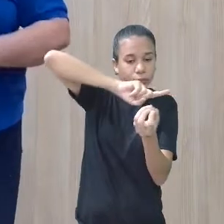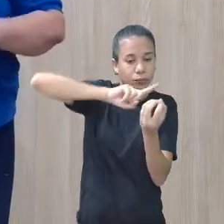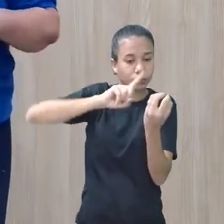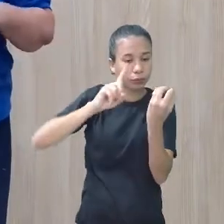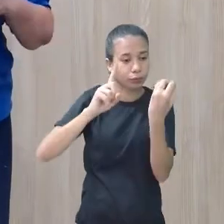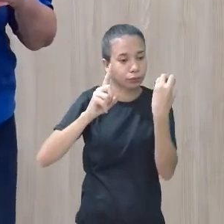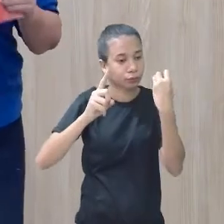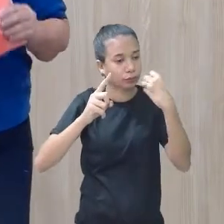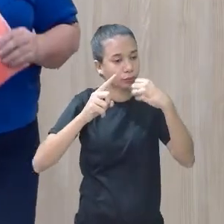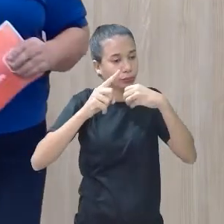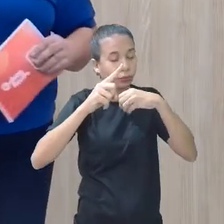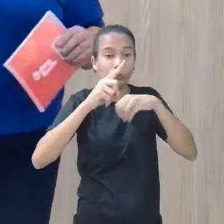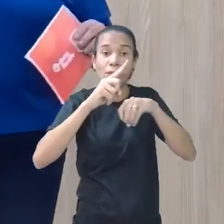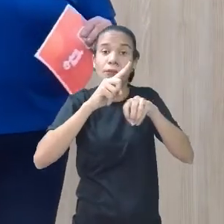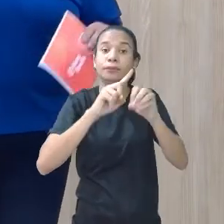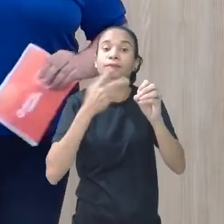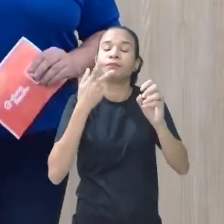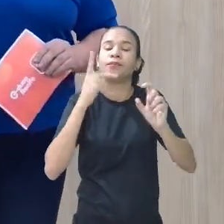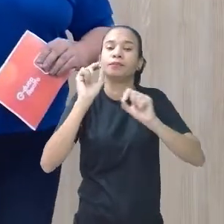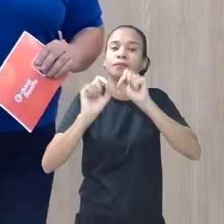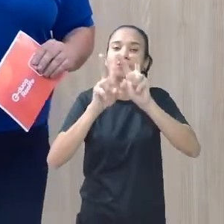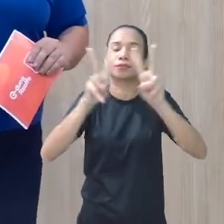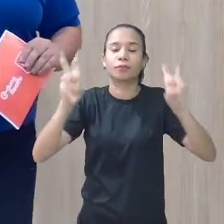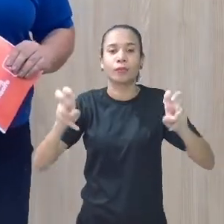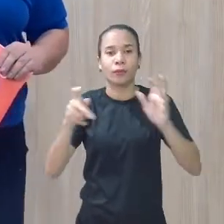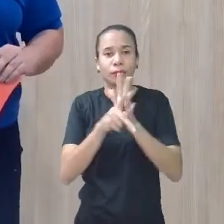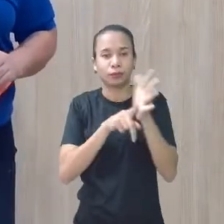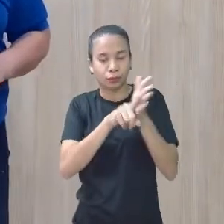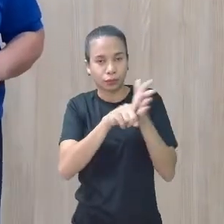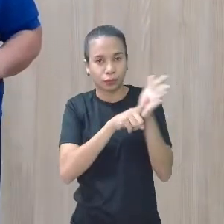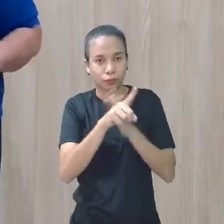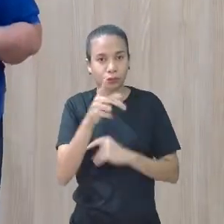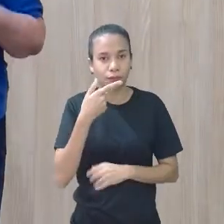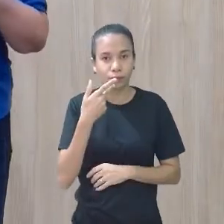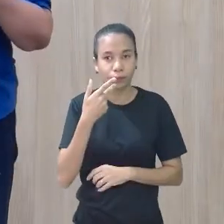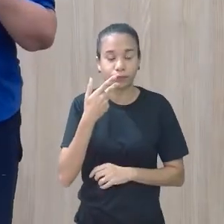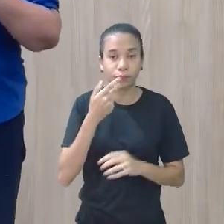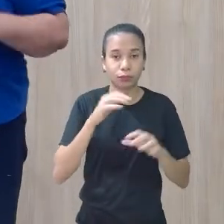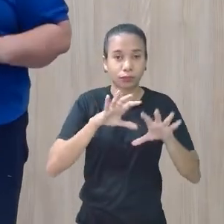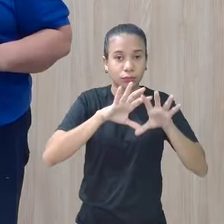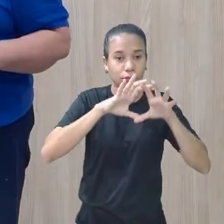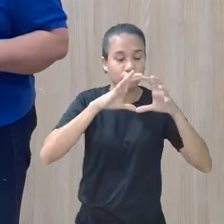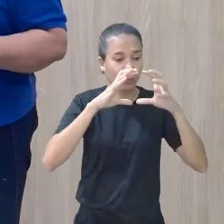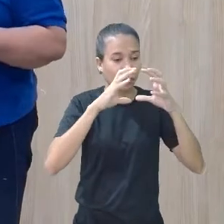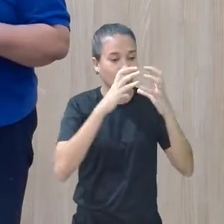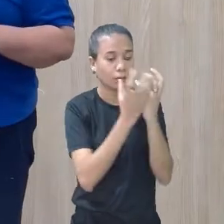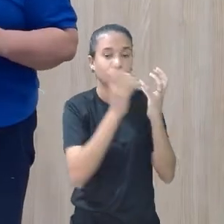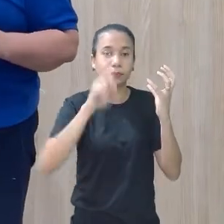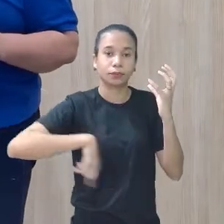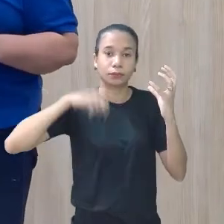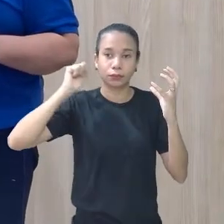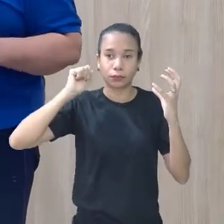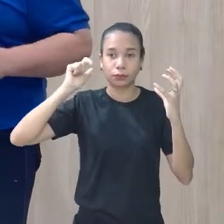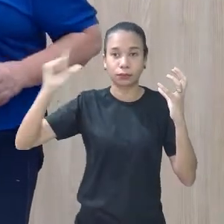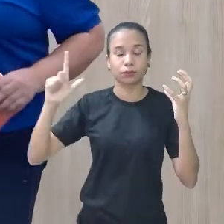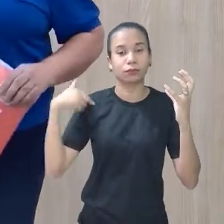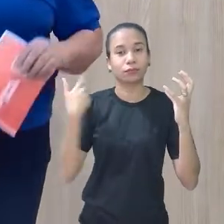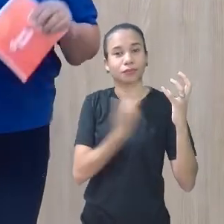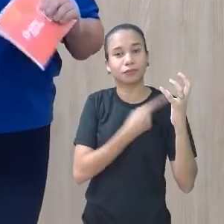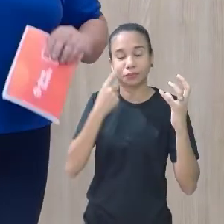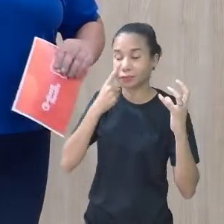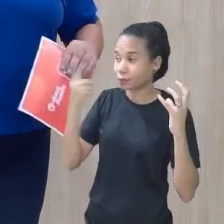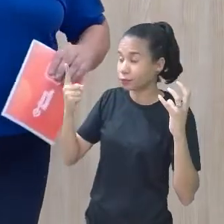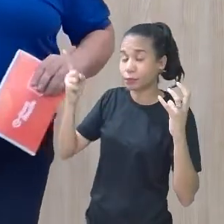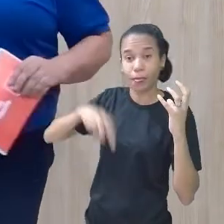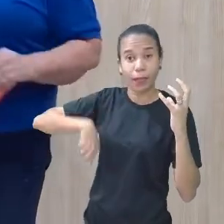que vocês vão encontrar em tudo que é pesquisa relacionado a isso, né, que a Terra é azul. E a gente vai confirmar